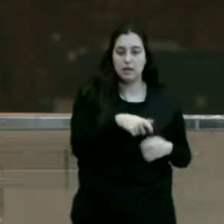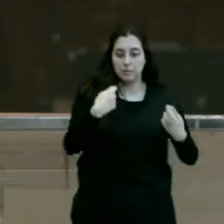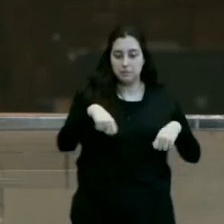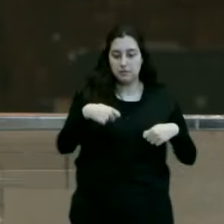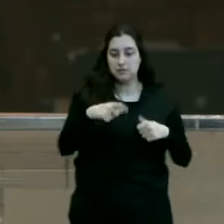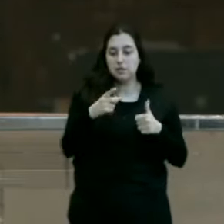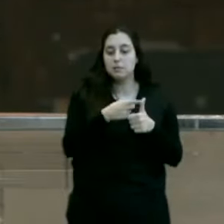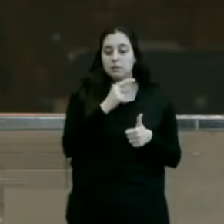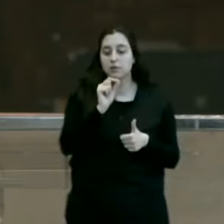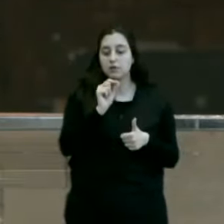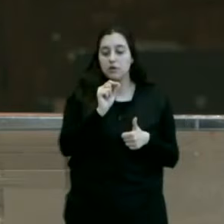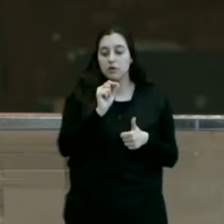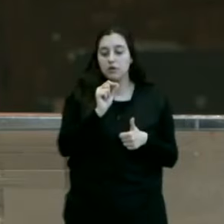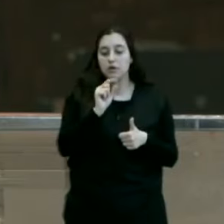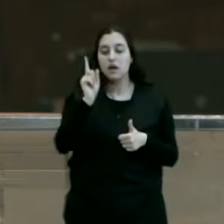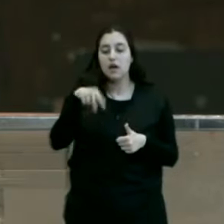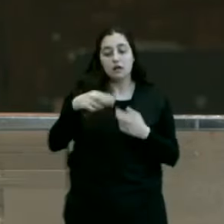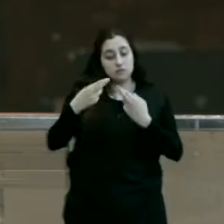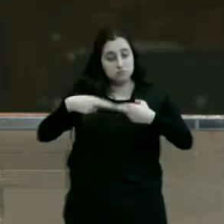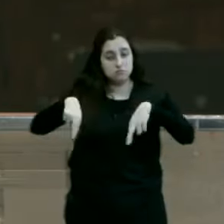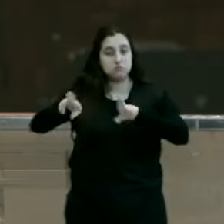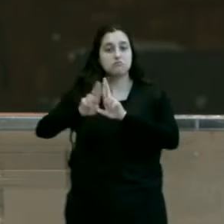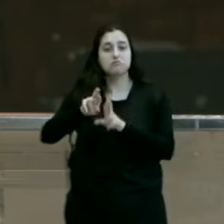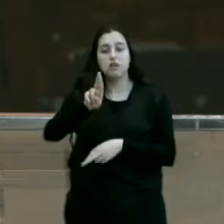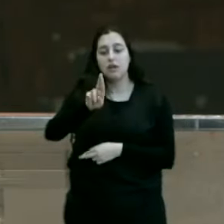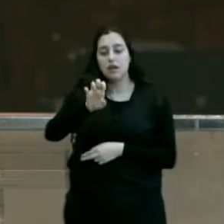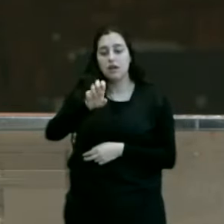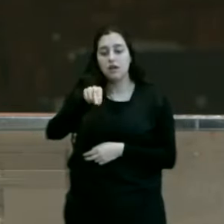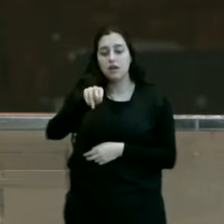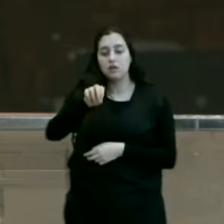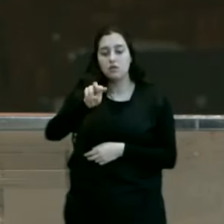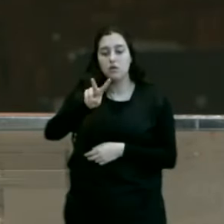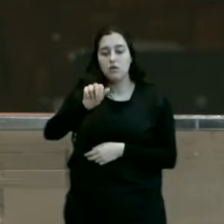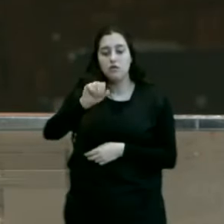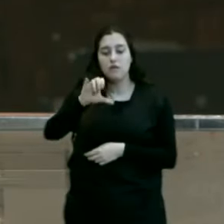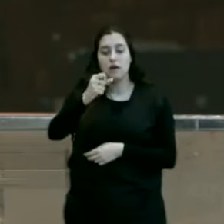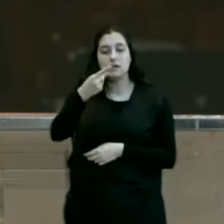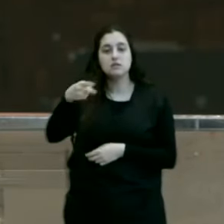A primeira palavra é renovação, que significa